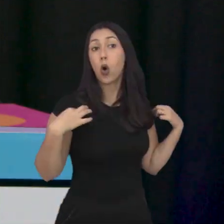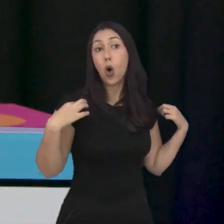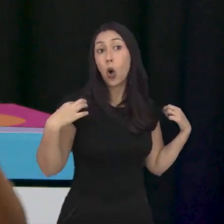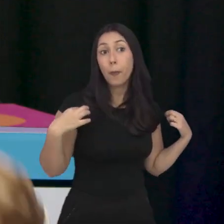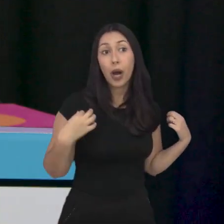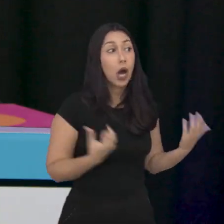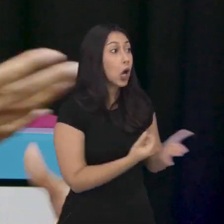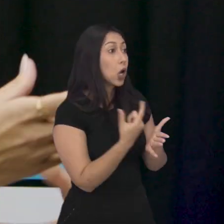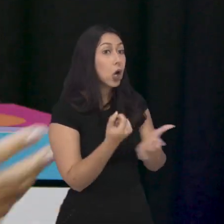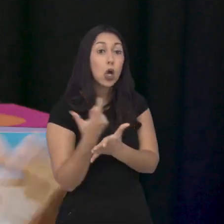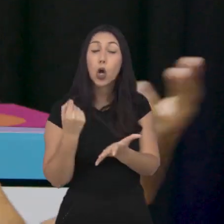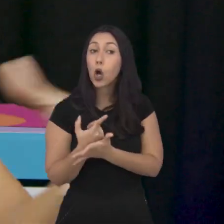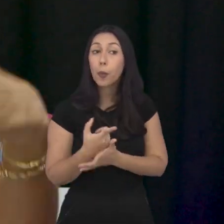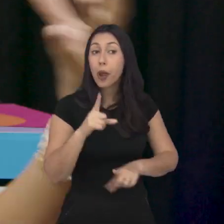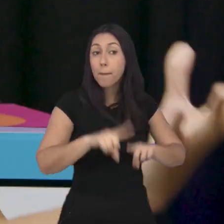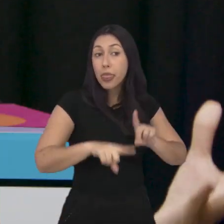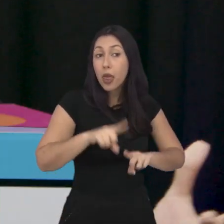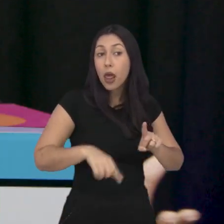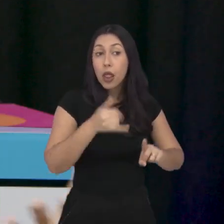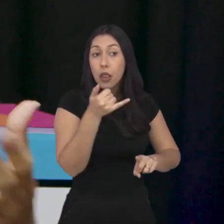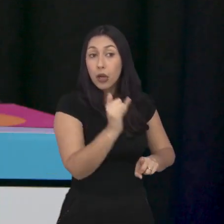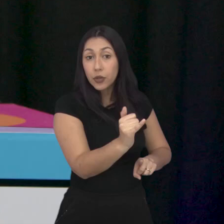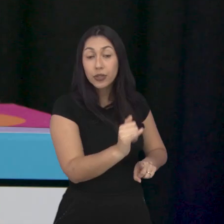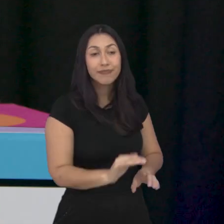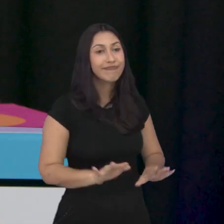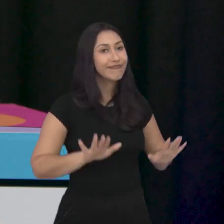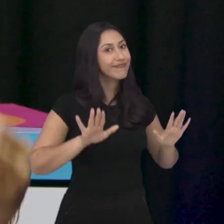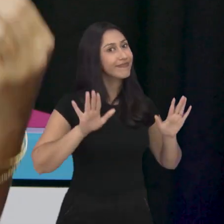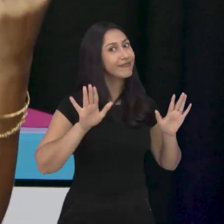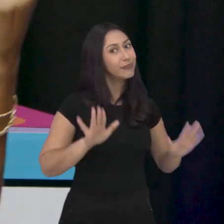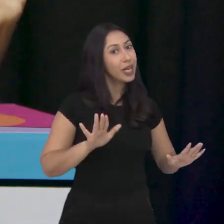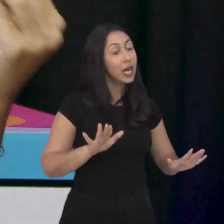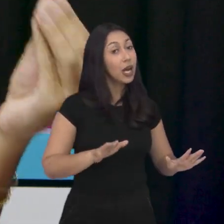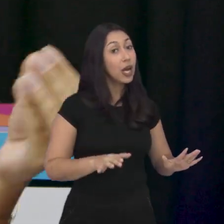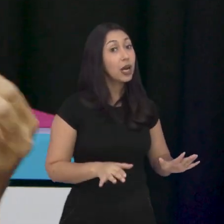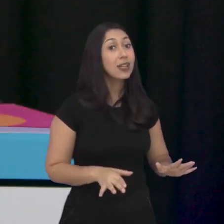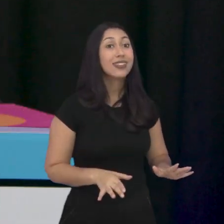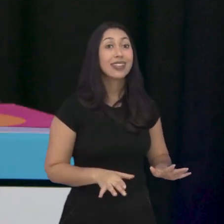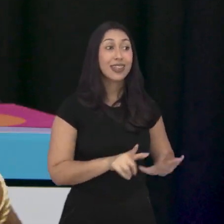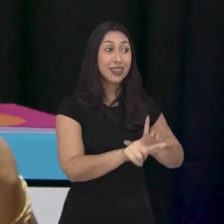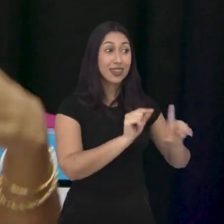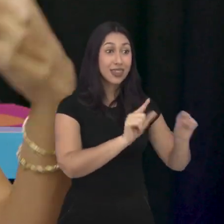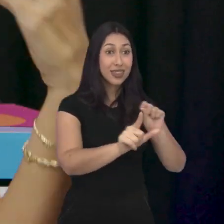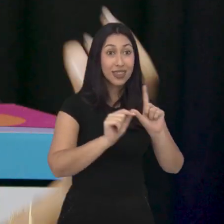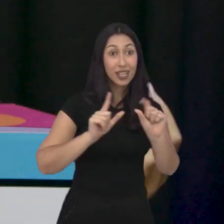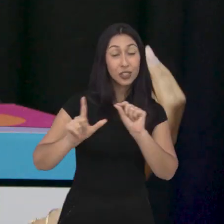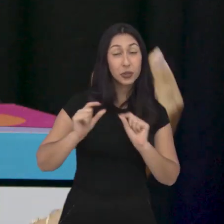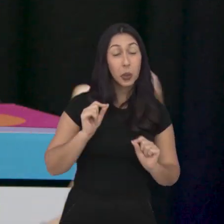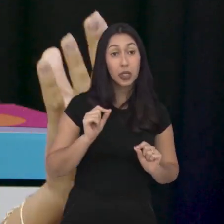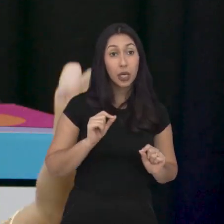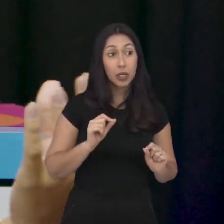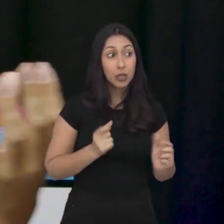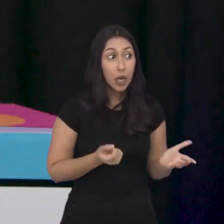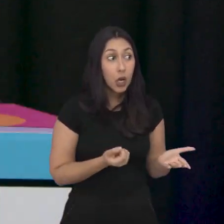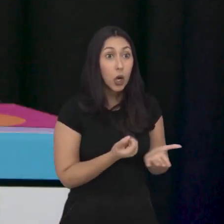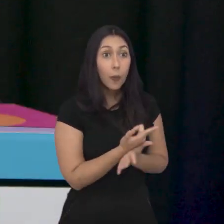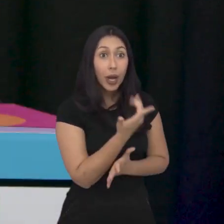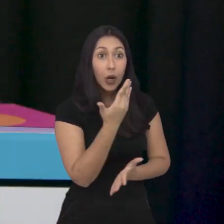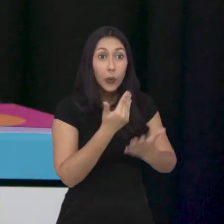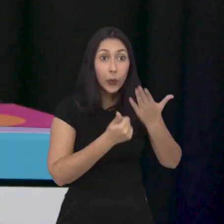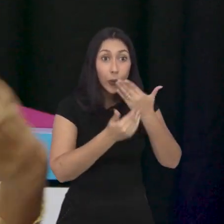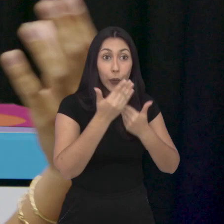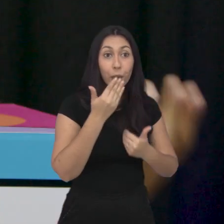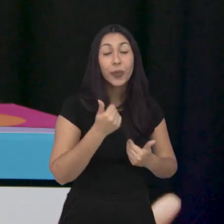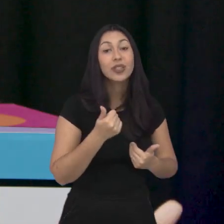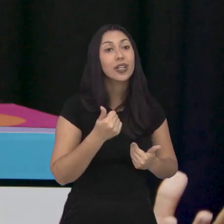compra, roupa, sapato, né, os equipamentos eletrônicos, mas a quantidade de escolhas que a gente faz no nosso consumo